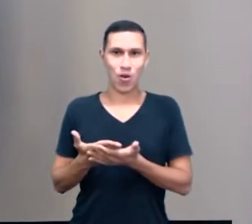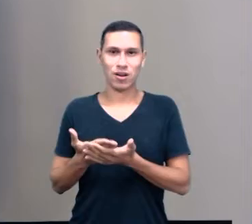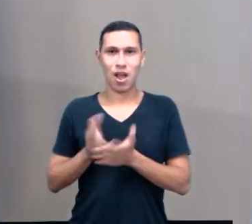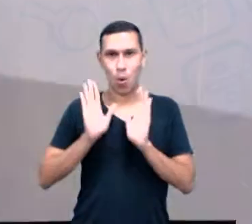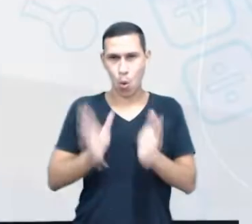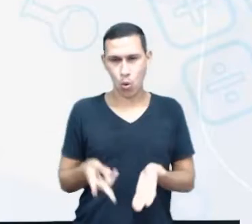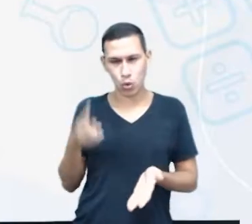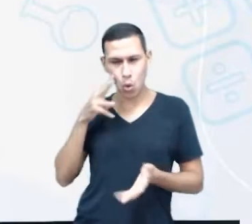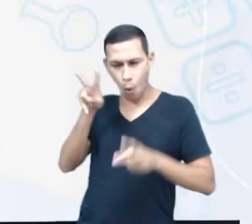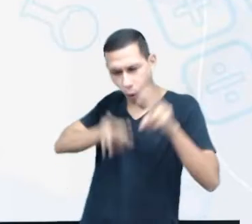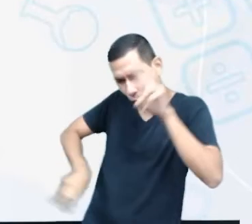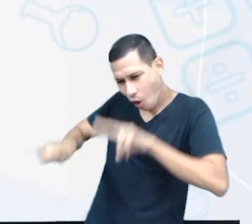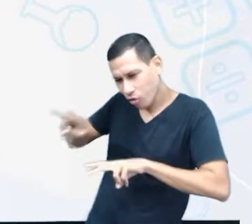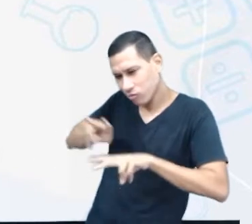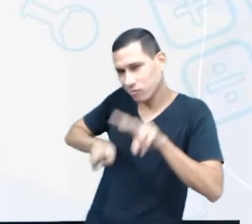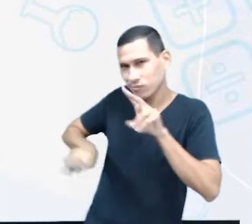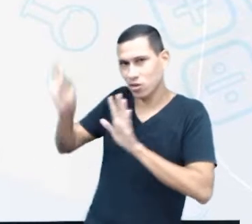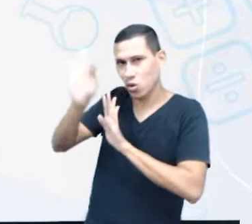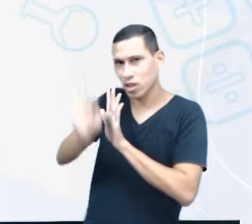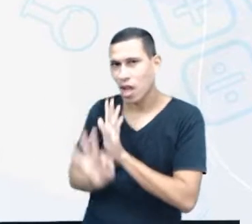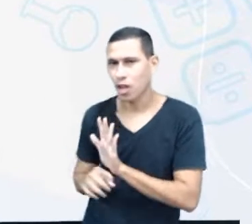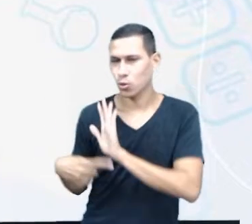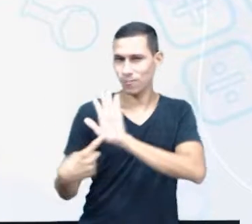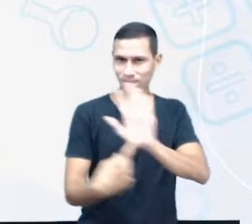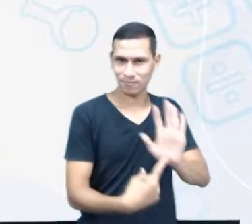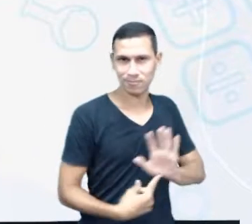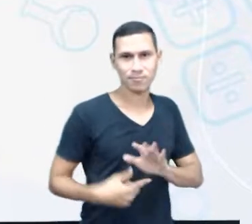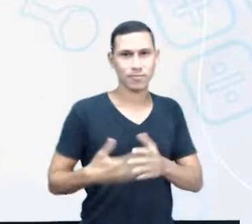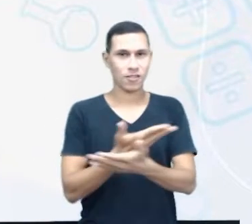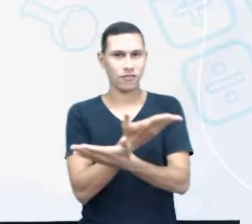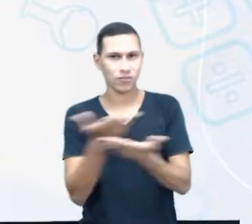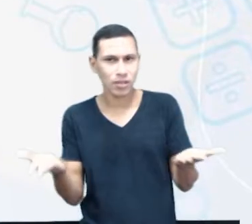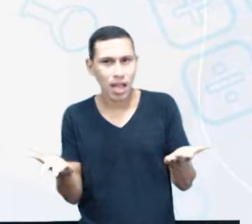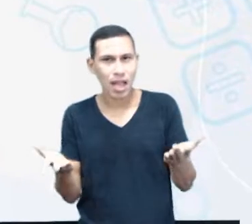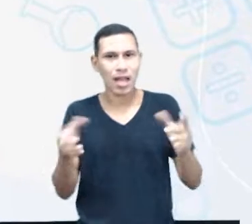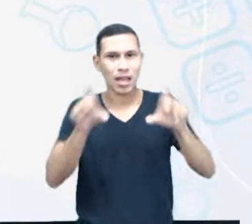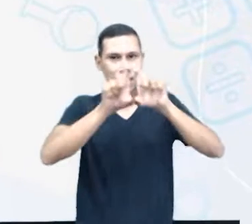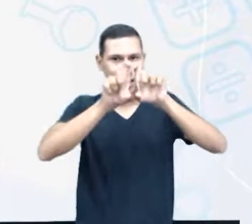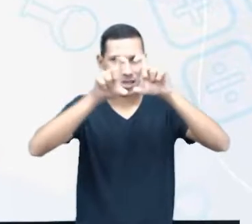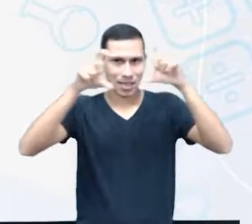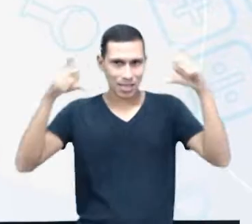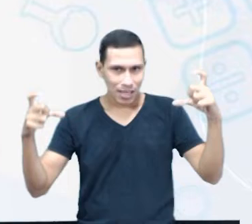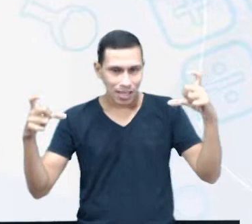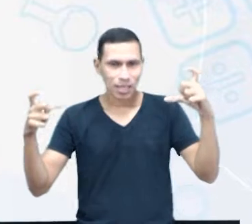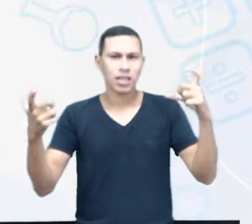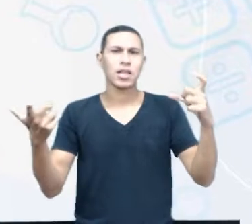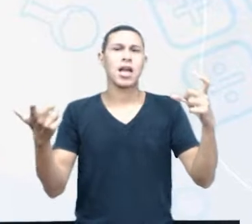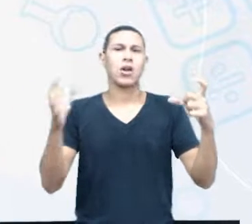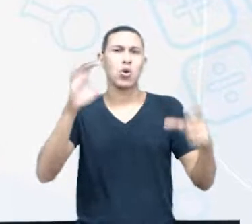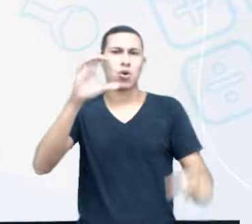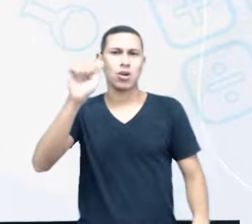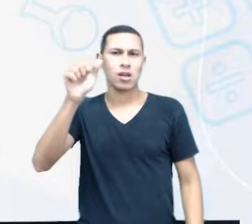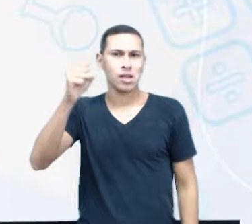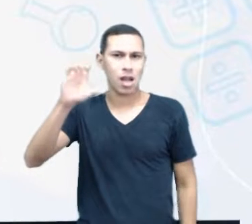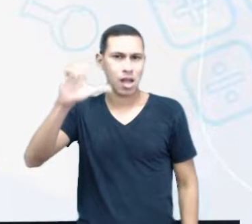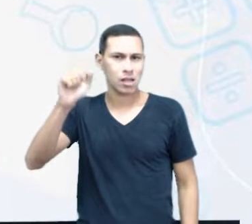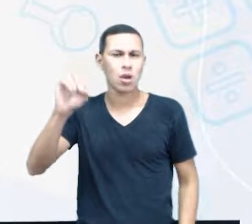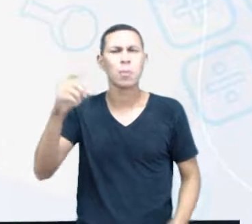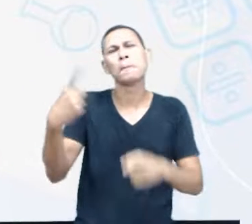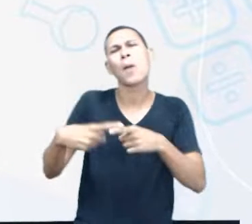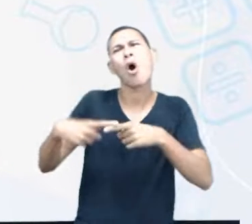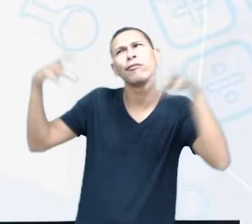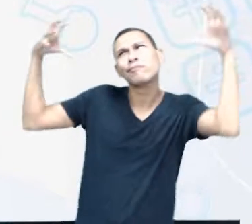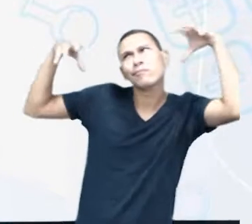no texto. Eu trouxe para vocês aqui a tirinha do Cascão, né? Por que chove? Porque eu quero trabalhar